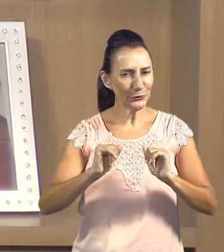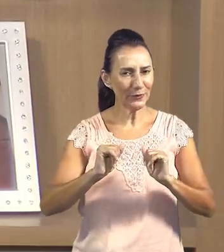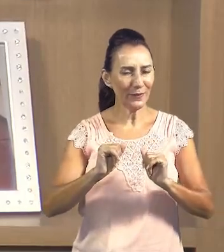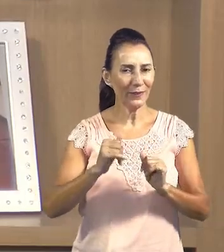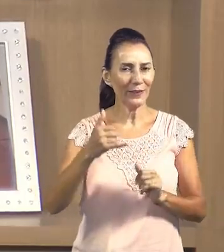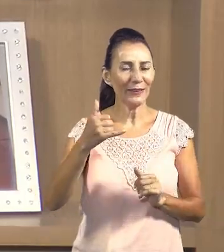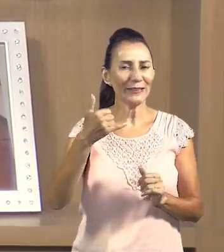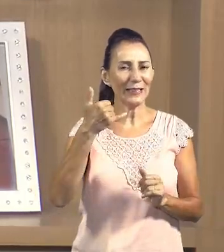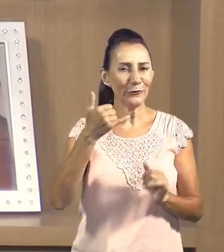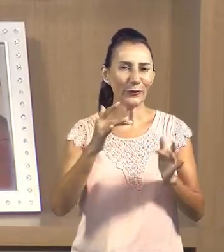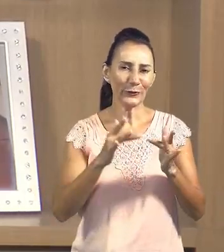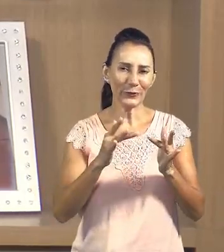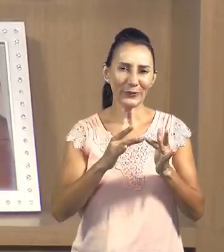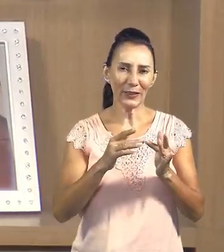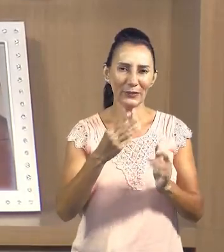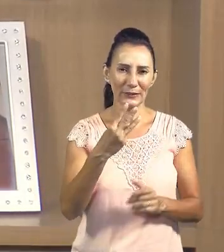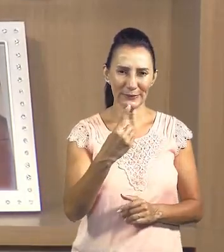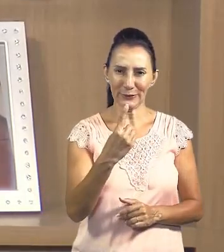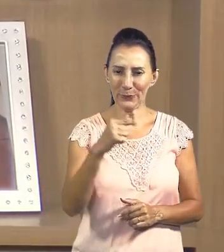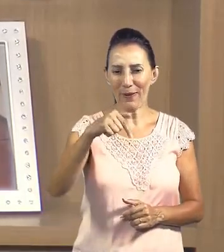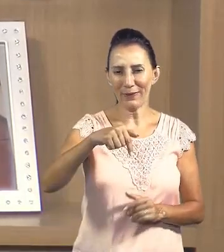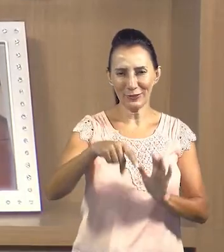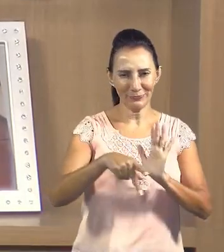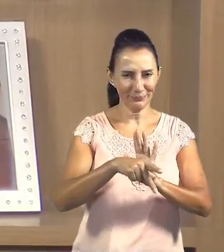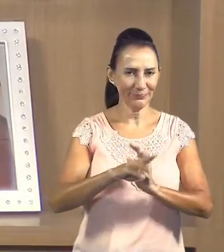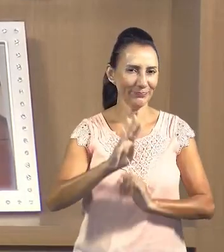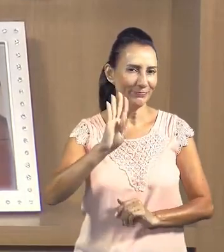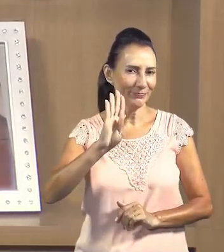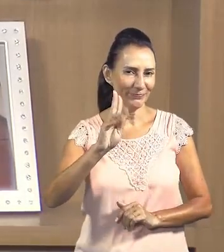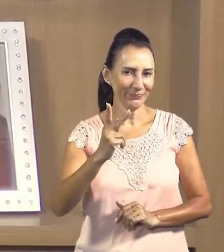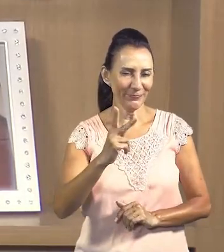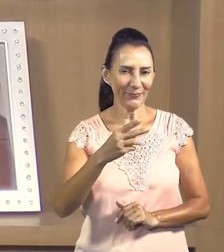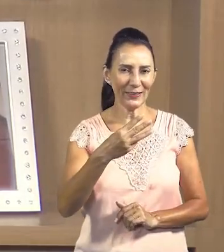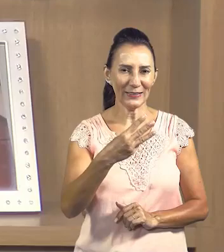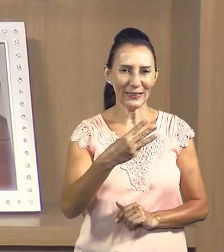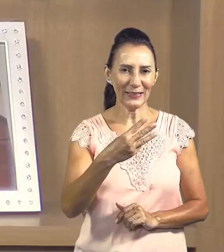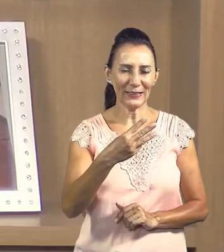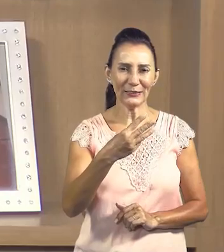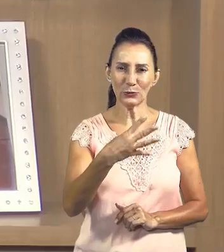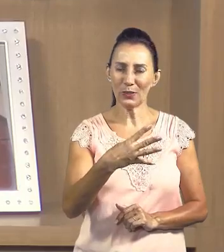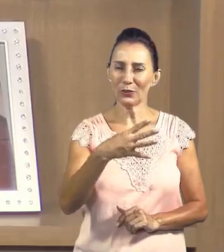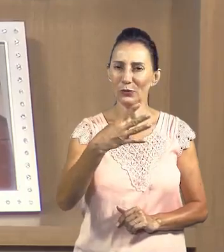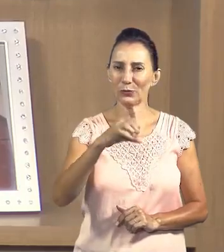do telefone 31, que é o código de Belo Horizonte,